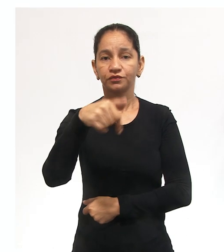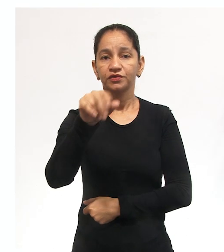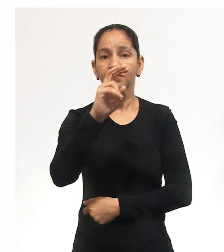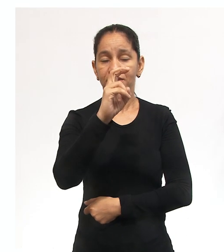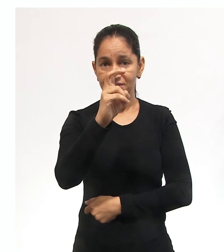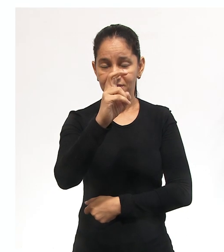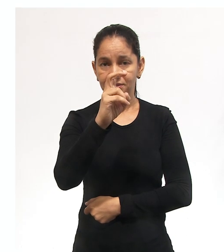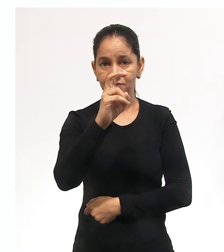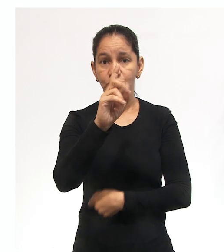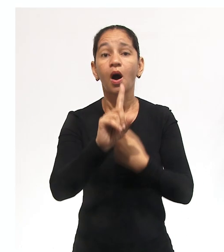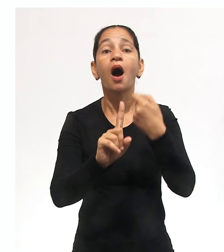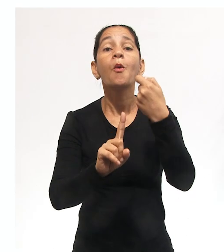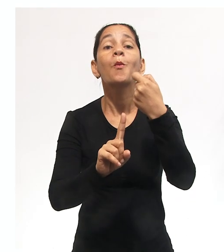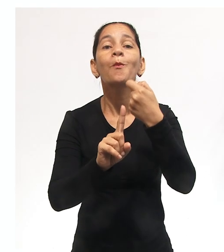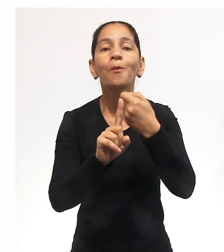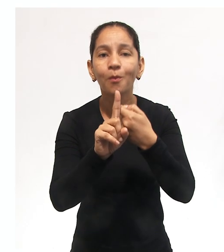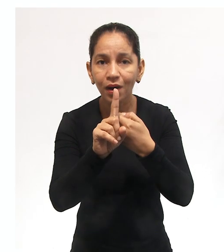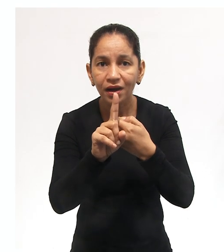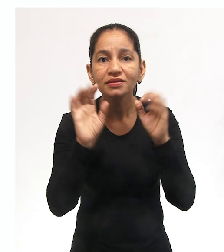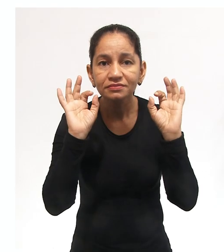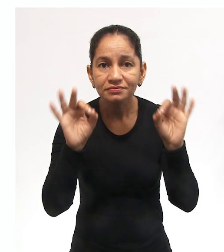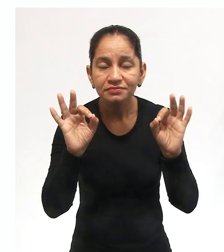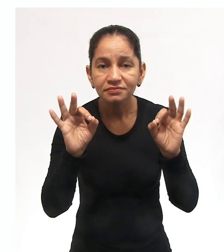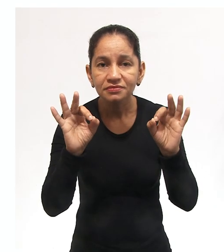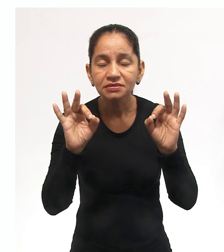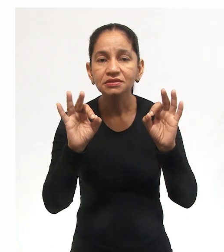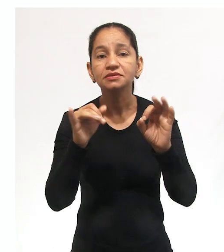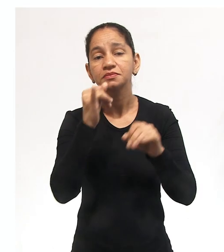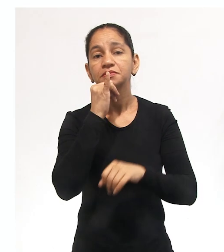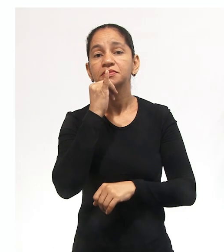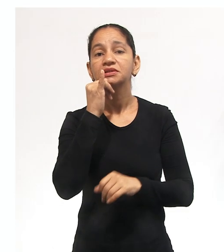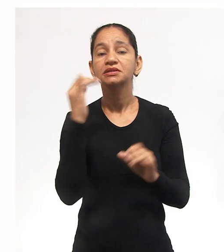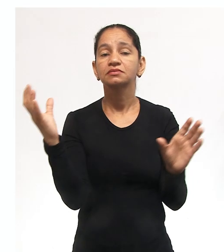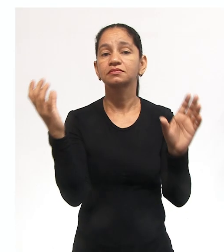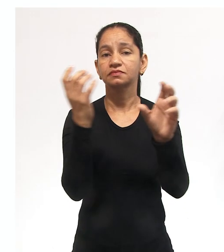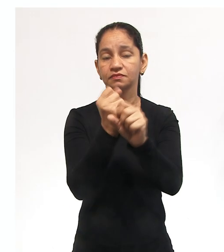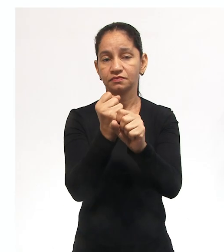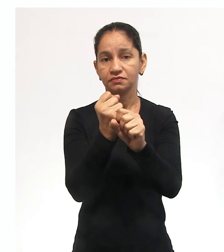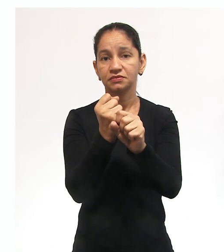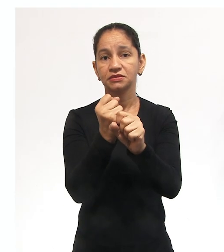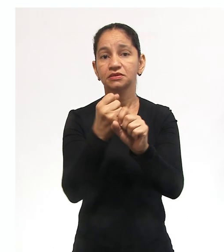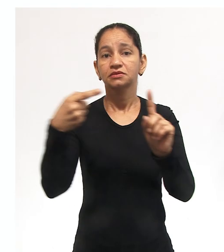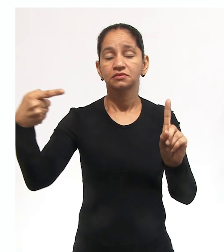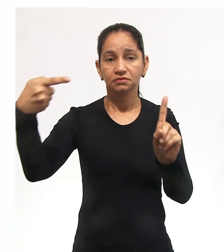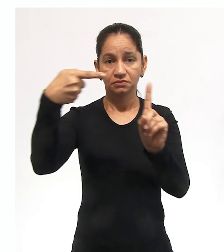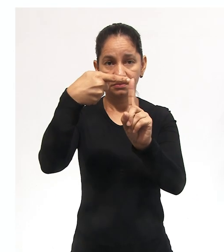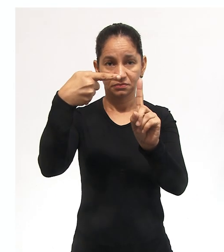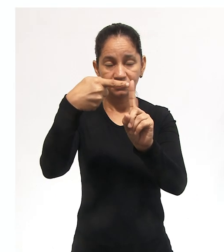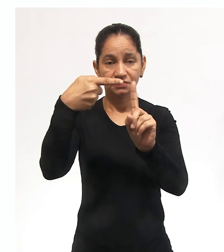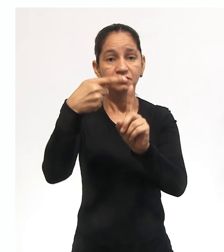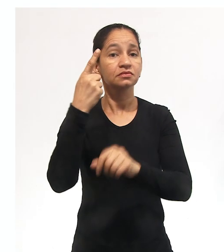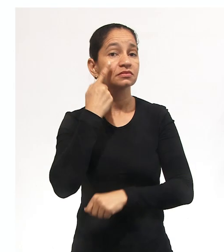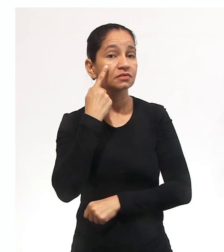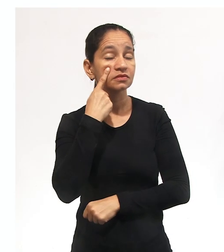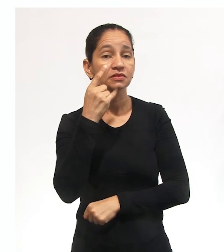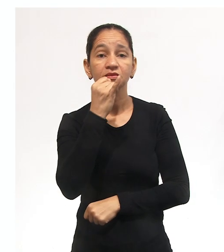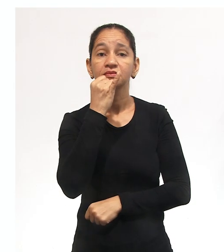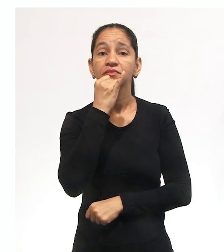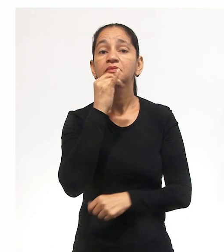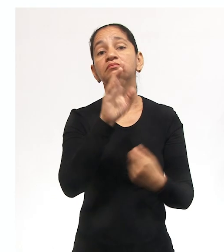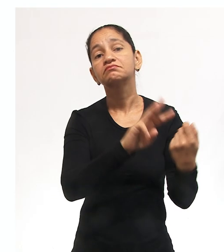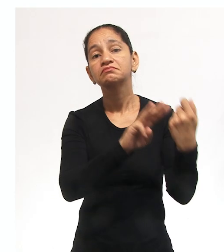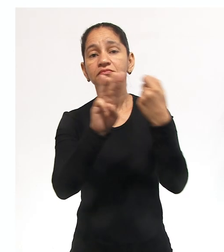4,5% ao mês, né? Ao trimestre, na verdade. A taxa que eu quero achar é o trimestre, então aqui é